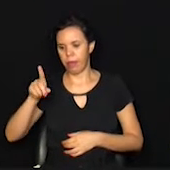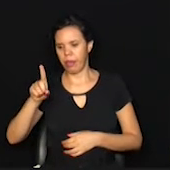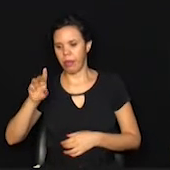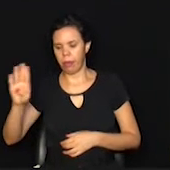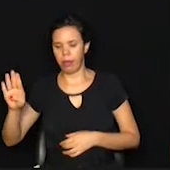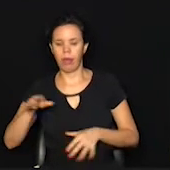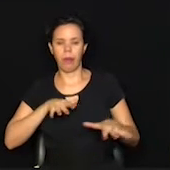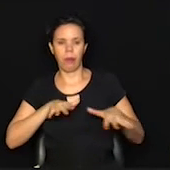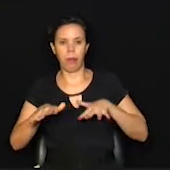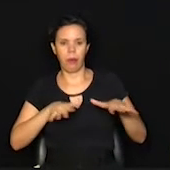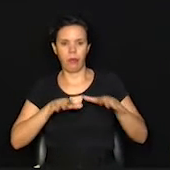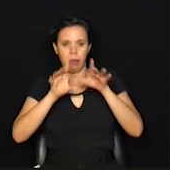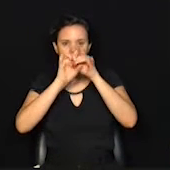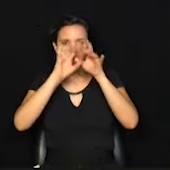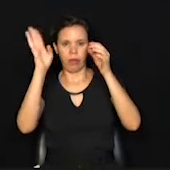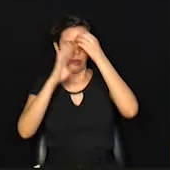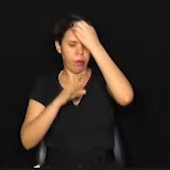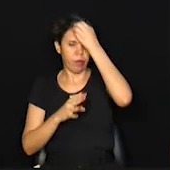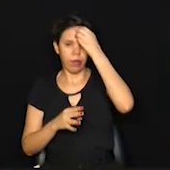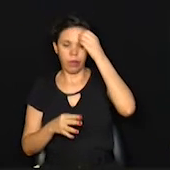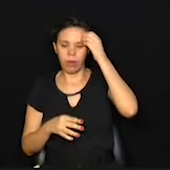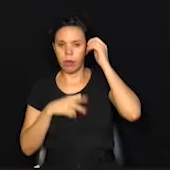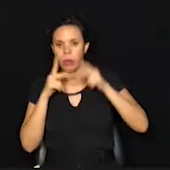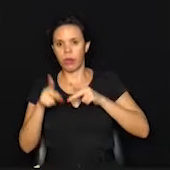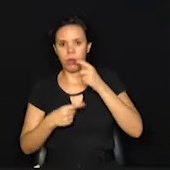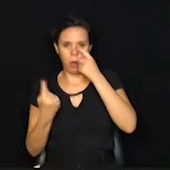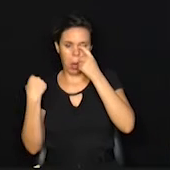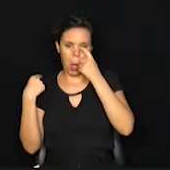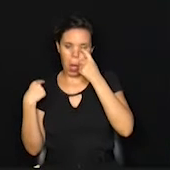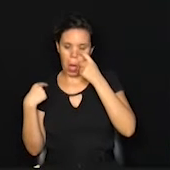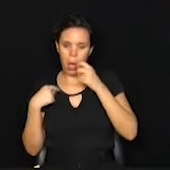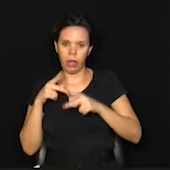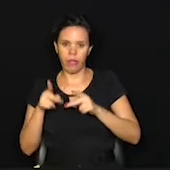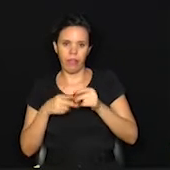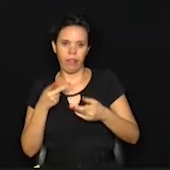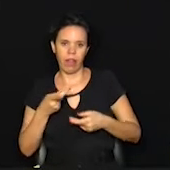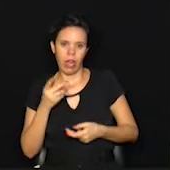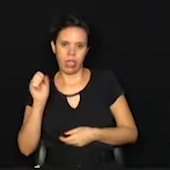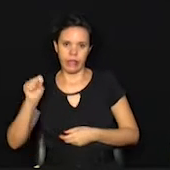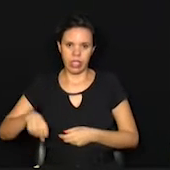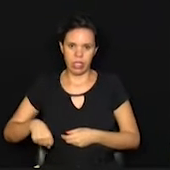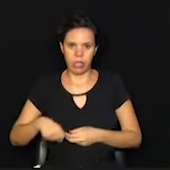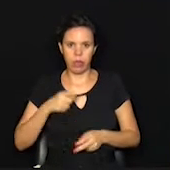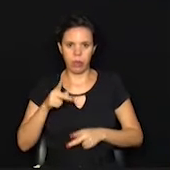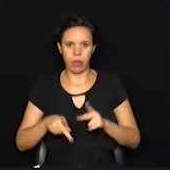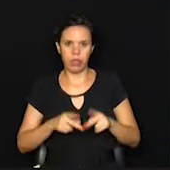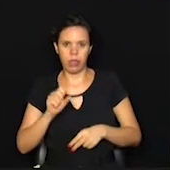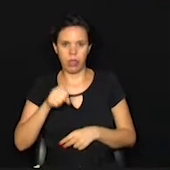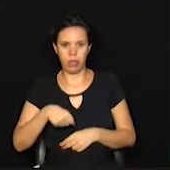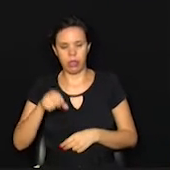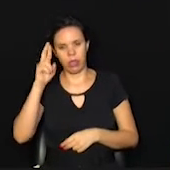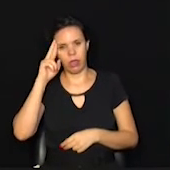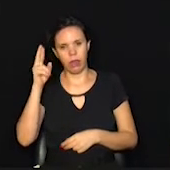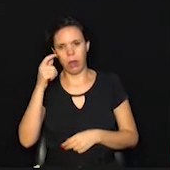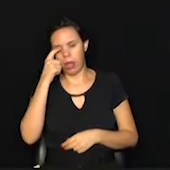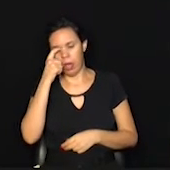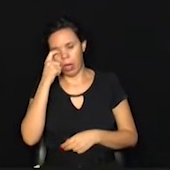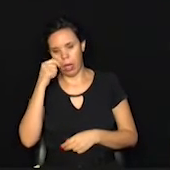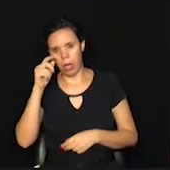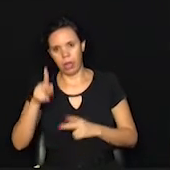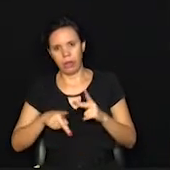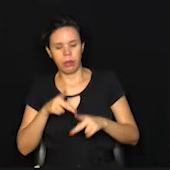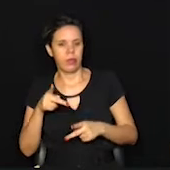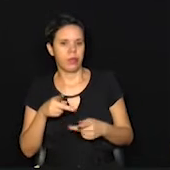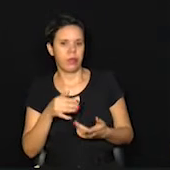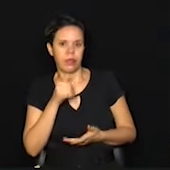movimento democrático brasileiro que é o que o pessoal na época brincava que era o partido dos sim e o parceiro do sim senhor né era